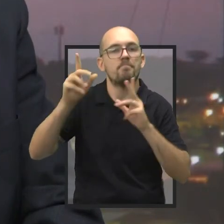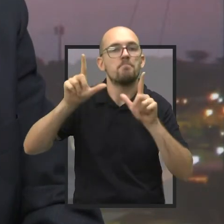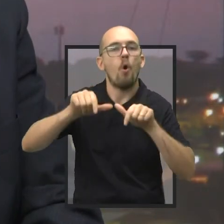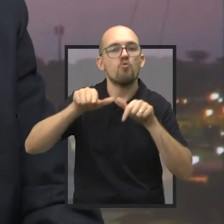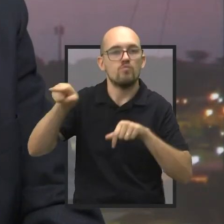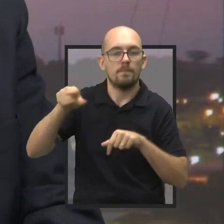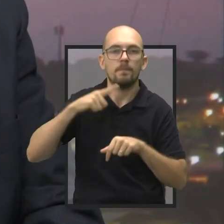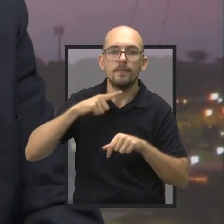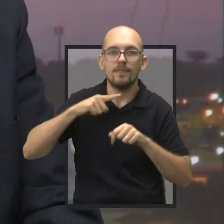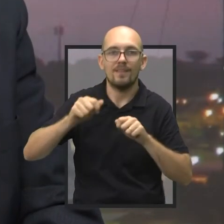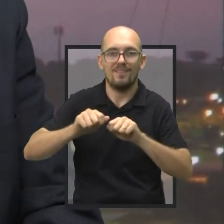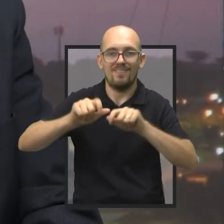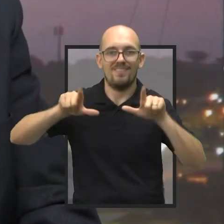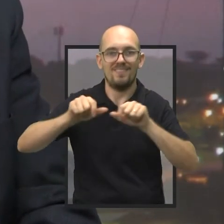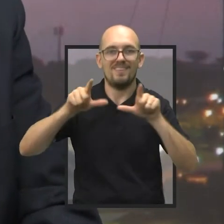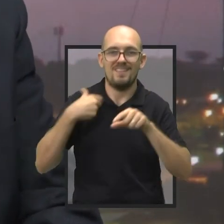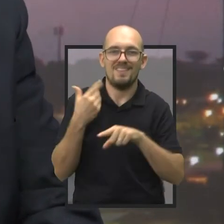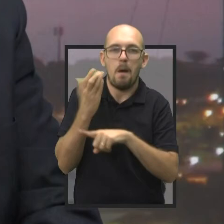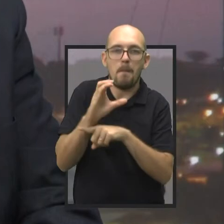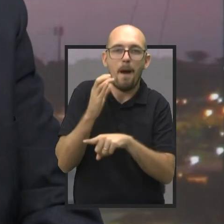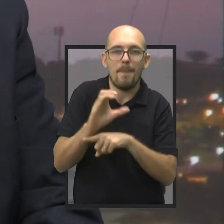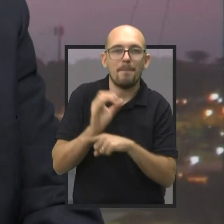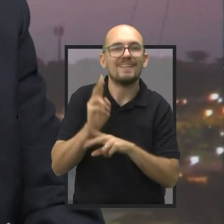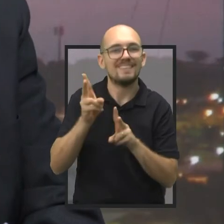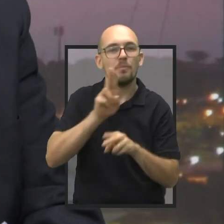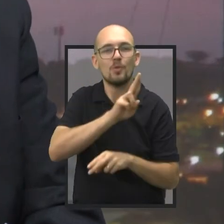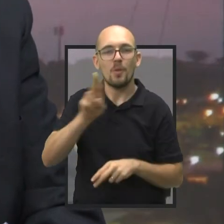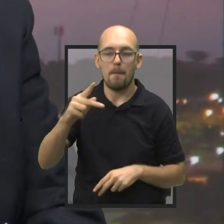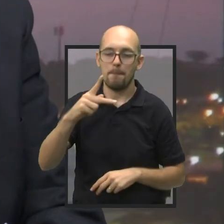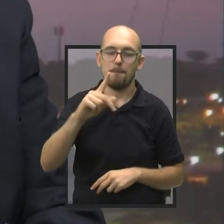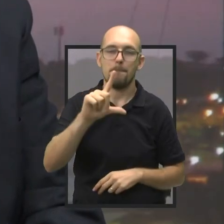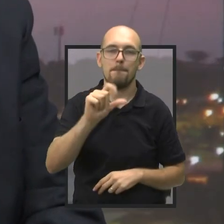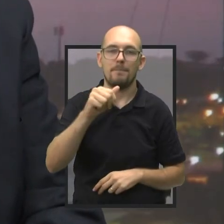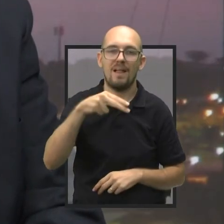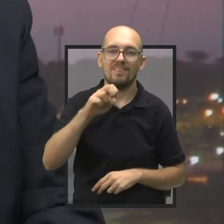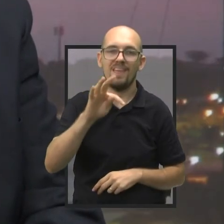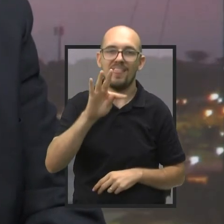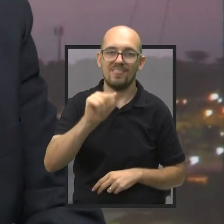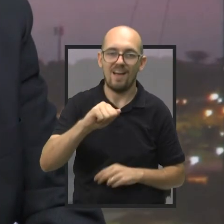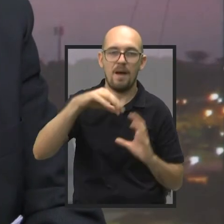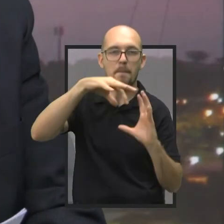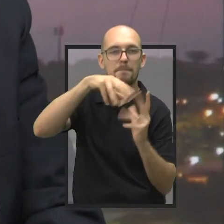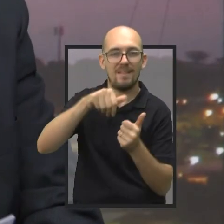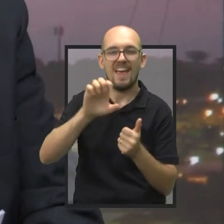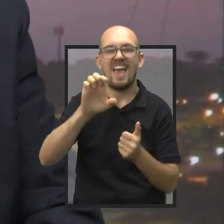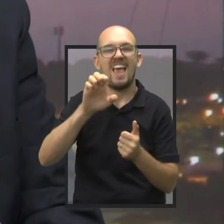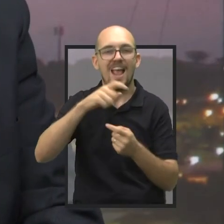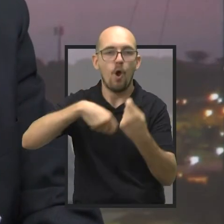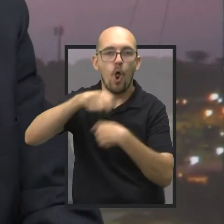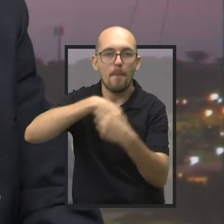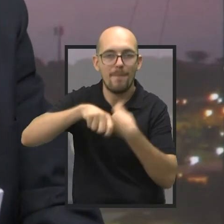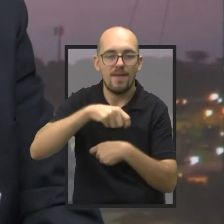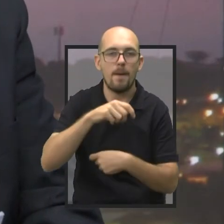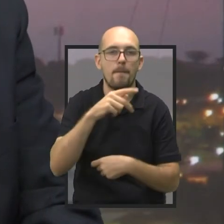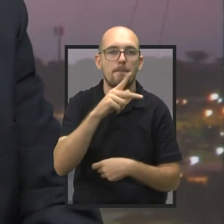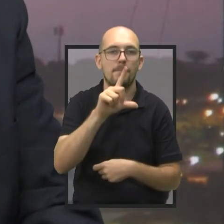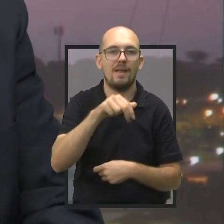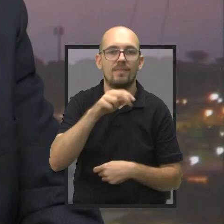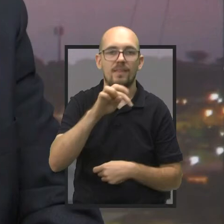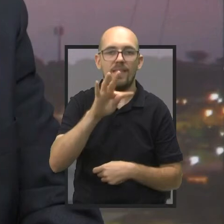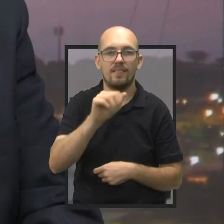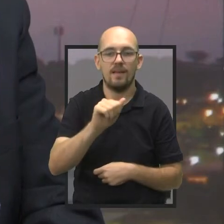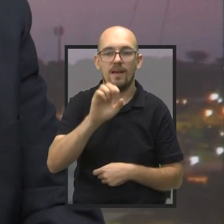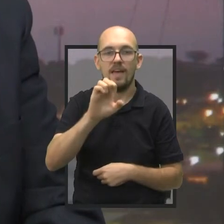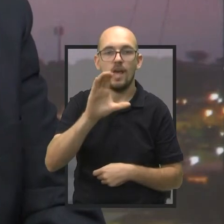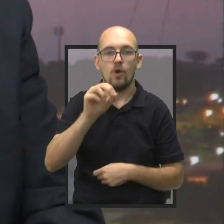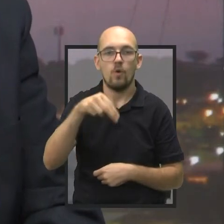tem um programa que se chama Planeta Economia. E quem acessar e clicar lá como querer receber